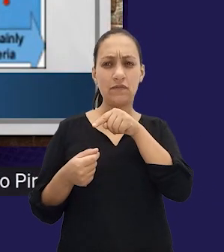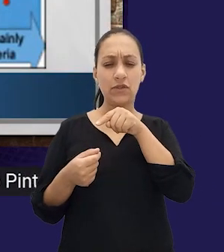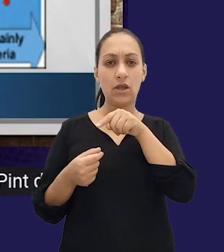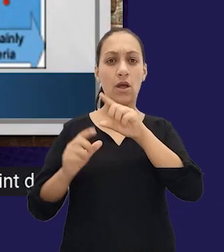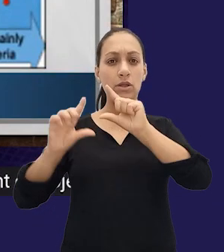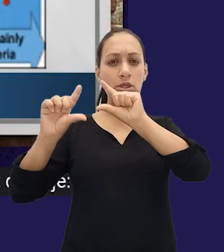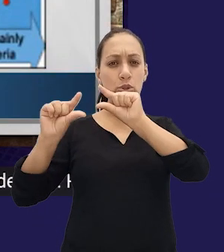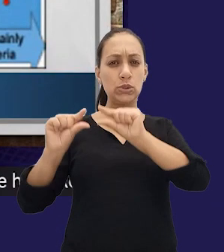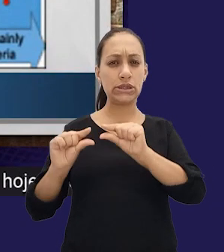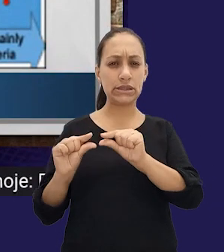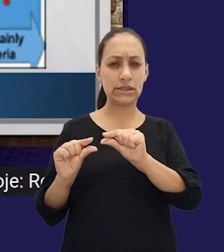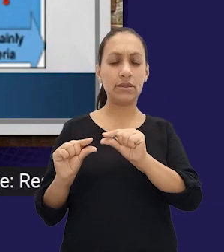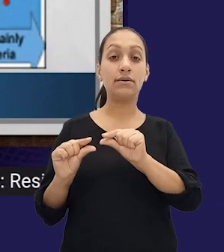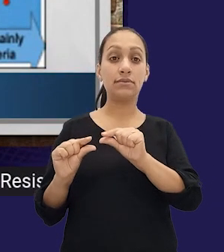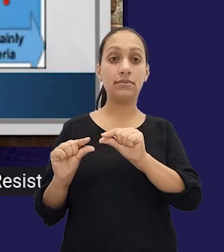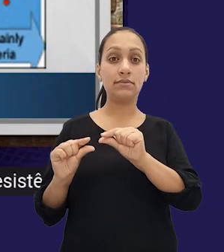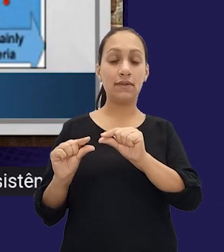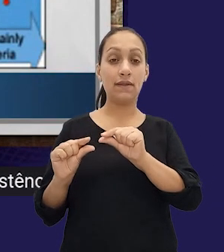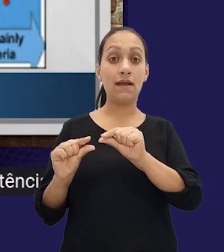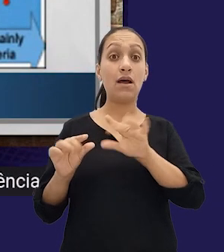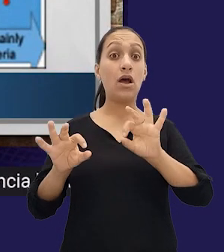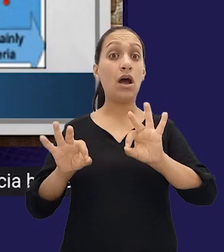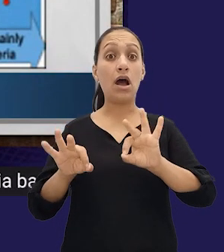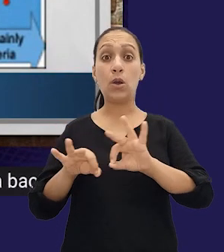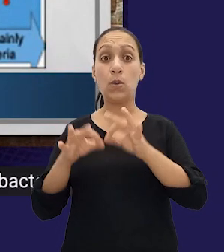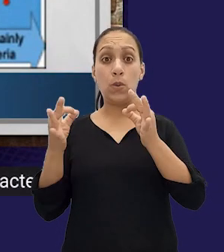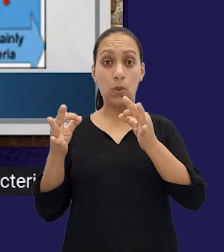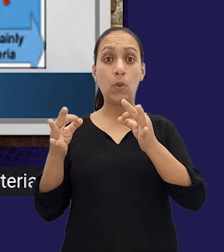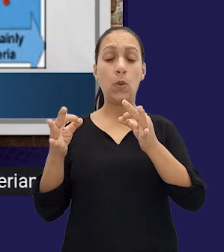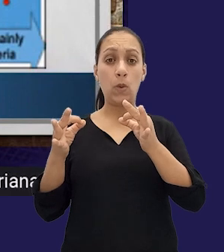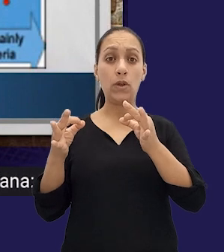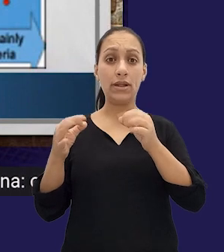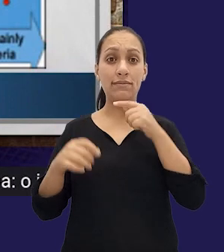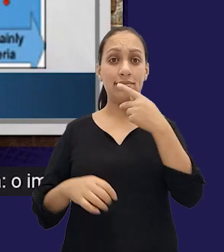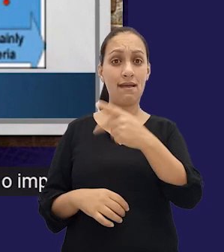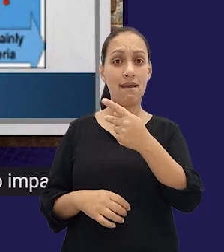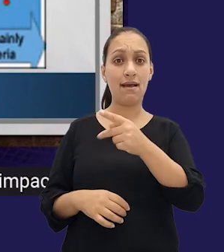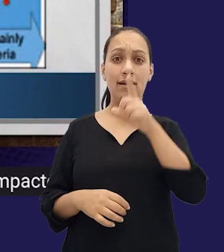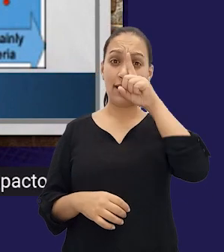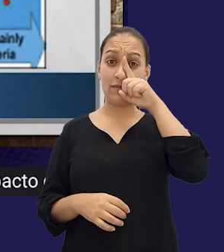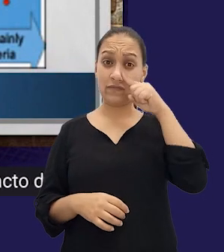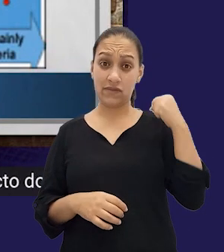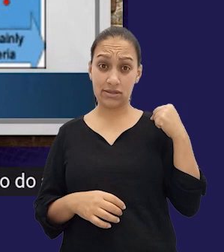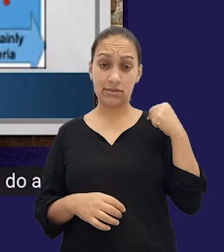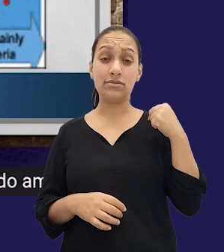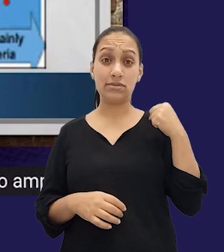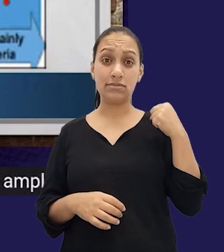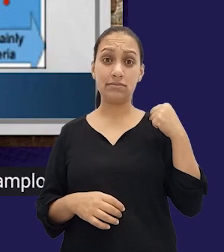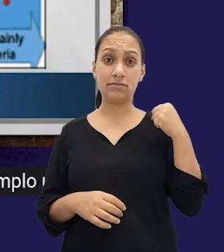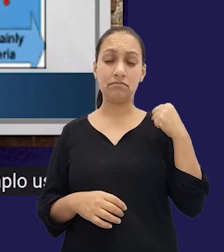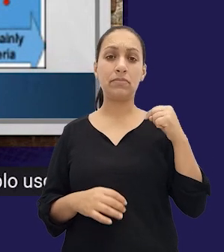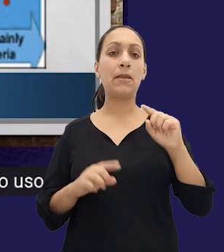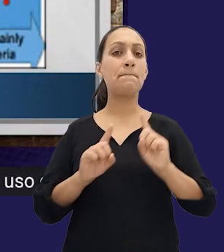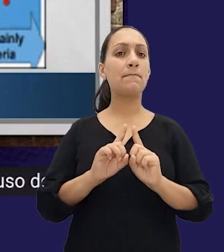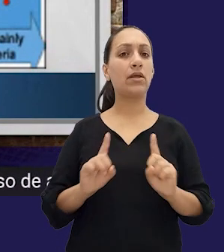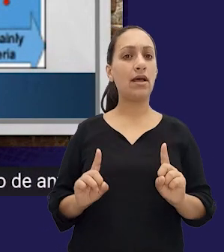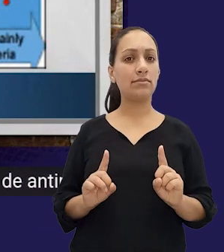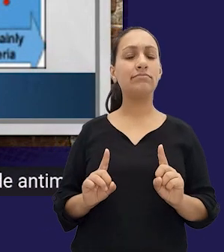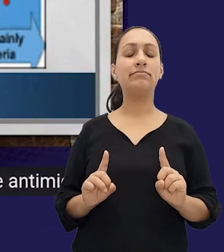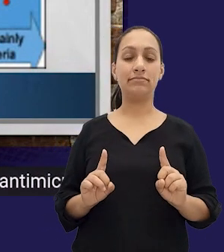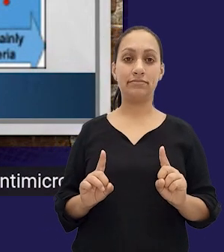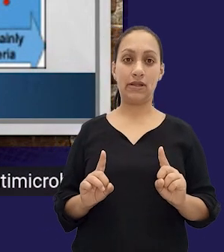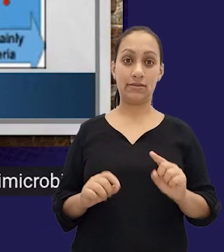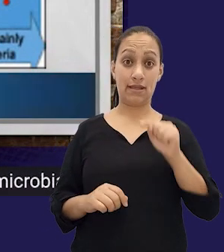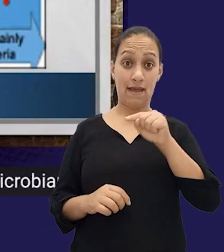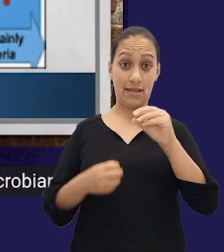ao extremo, levando à cura clínica daquela infecção que estaria causando. Contudo,